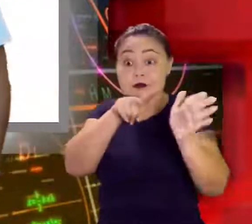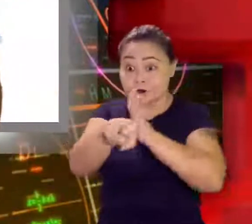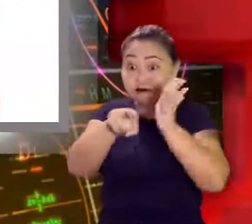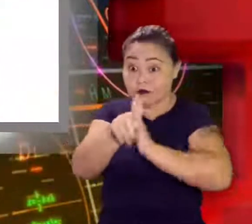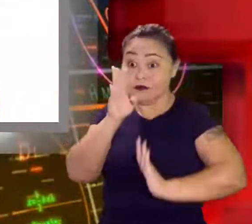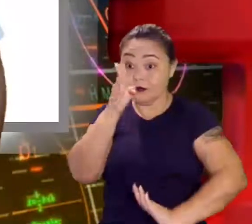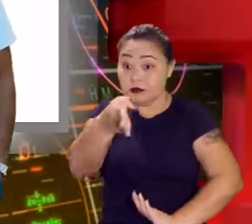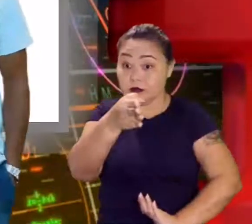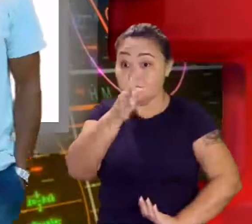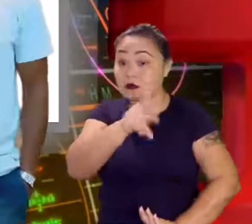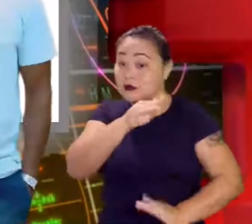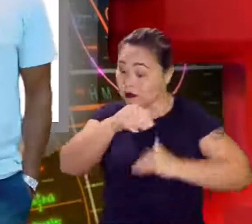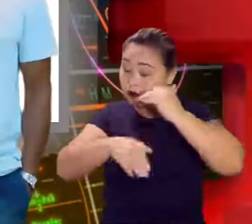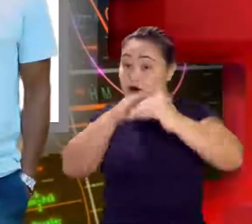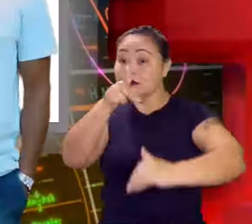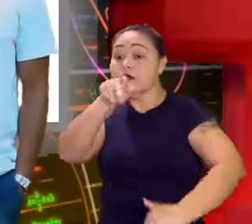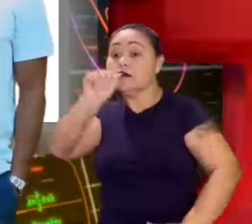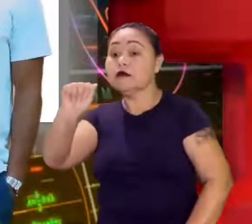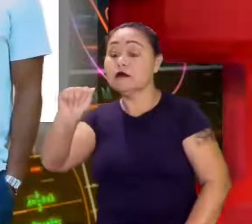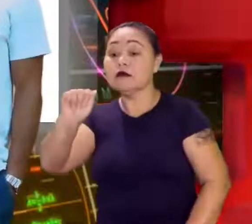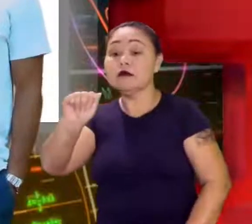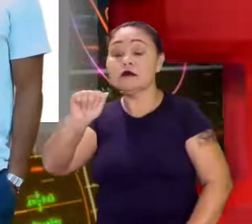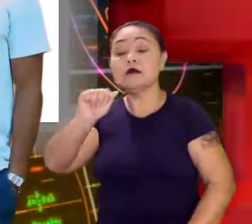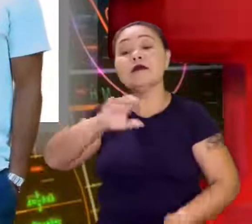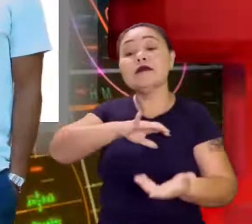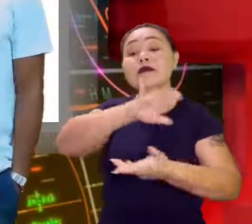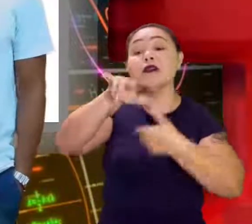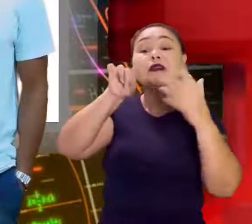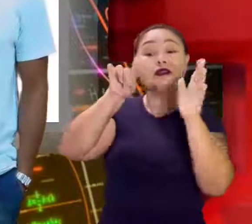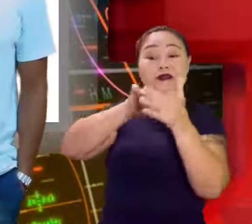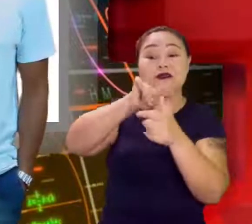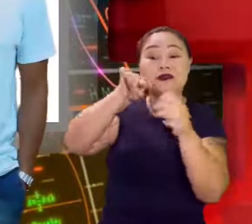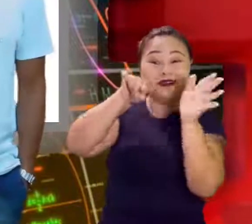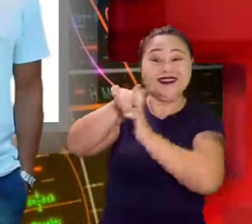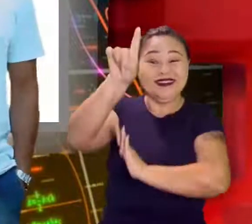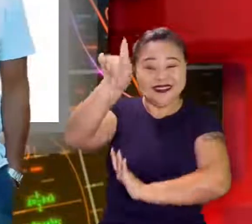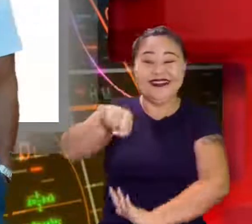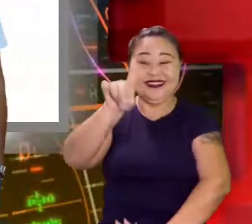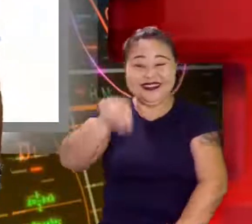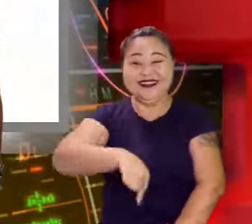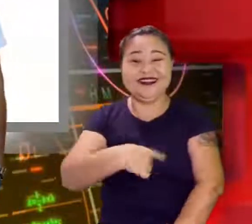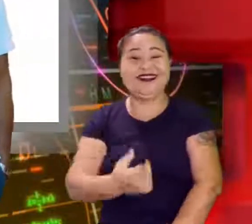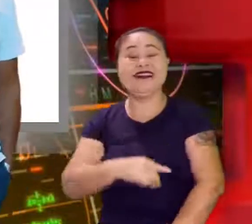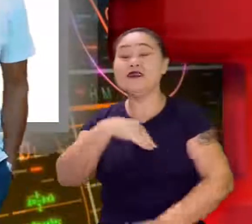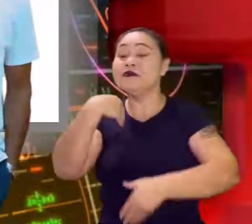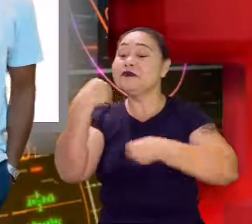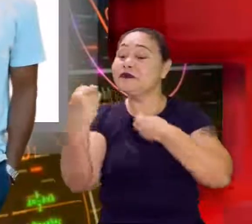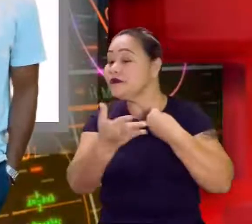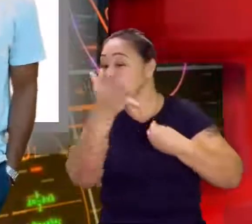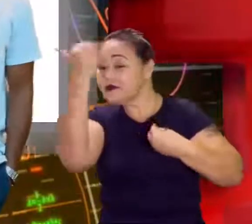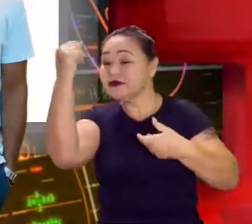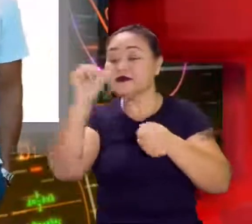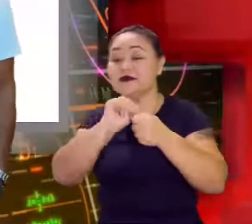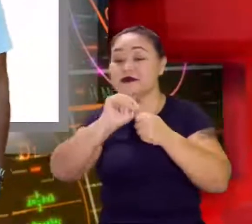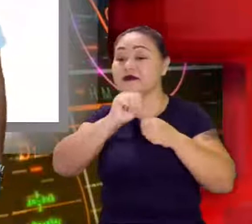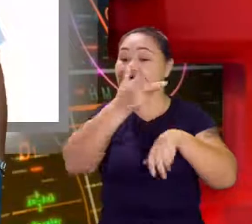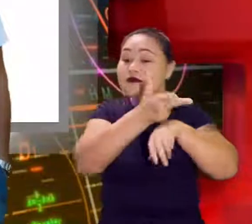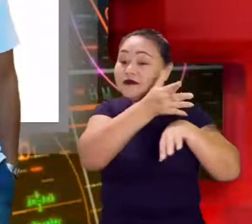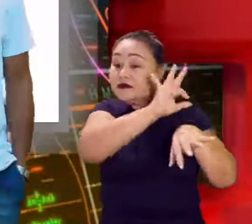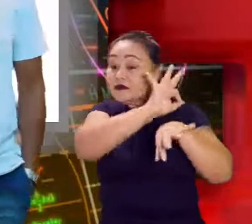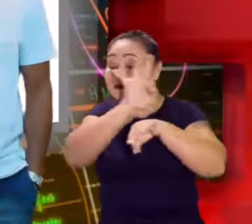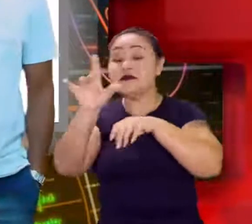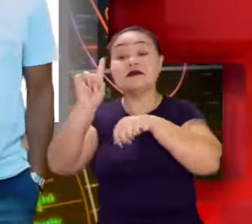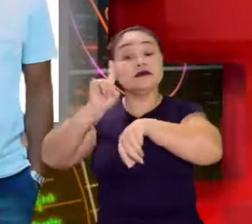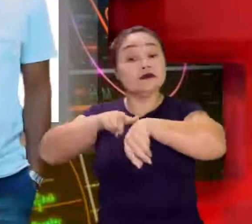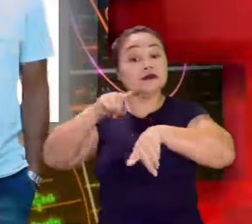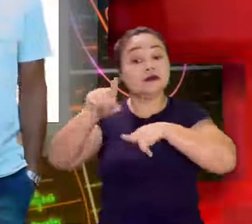sobre progressão aritmética. E o que move o mundo? São as perguntas. Então vamos lá, né? Solta a vinheta porque é